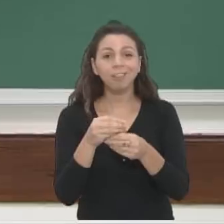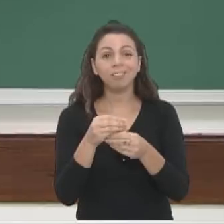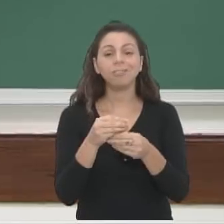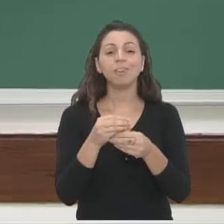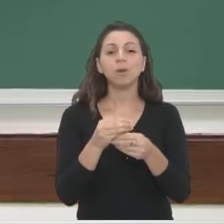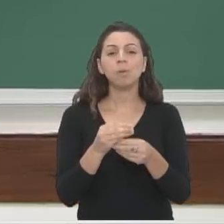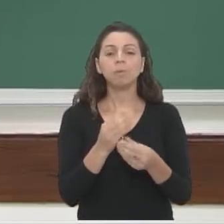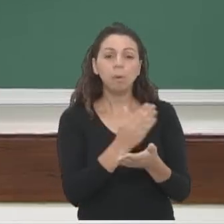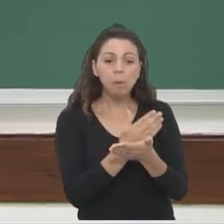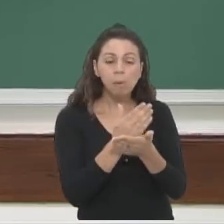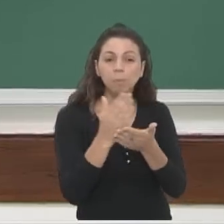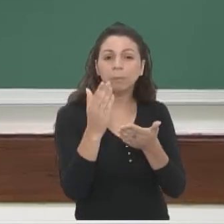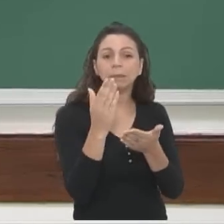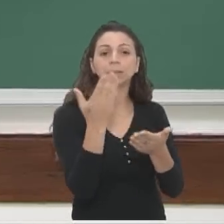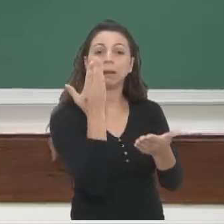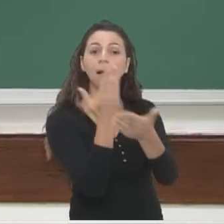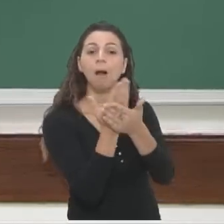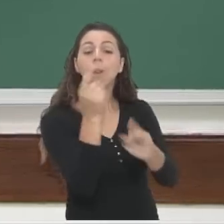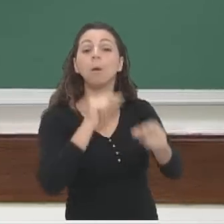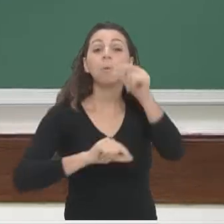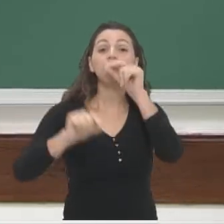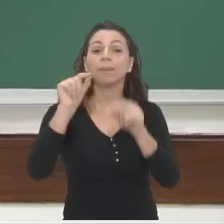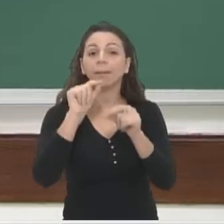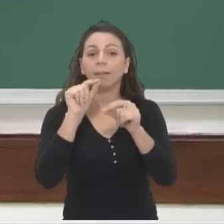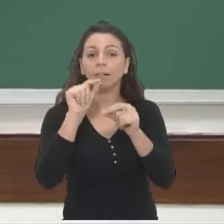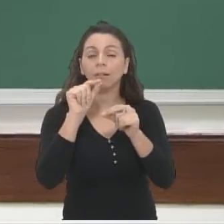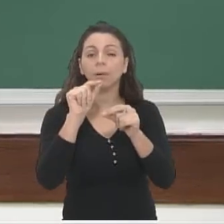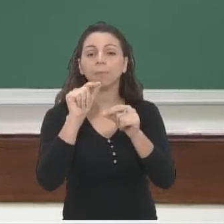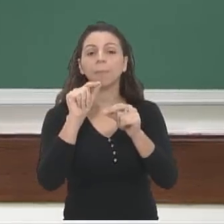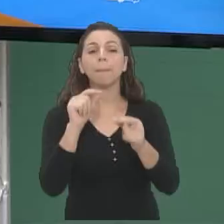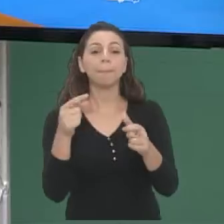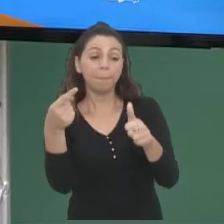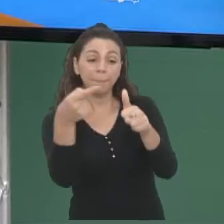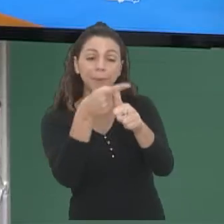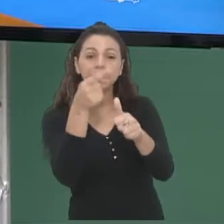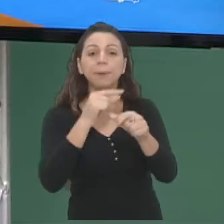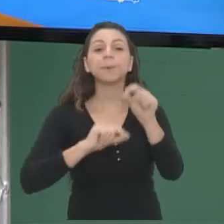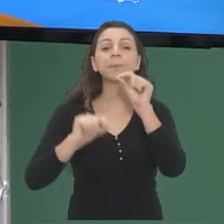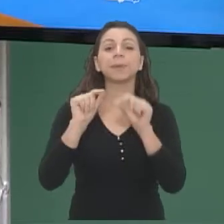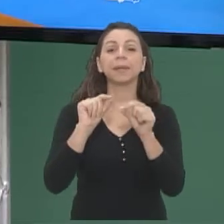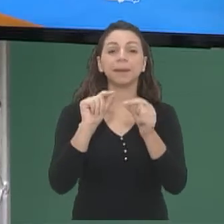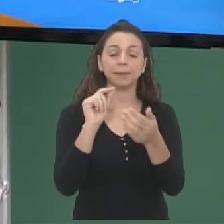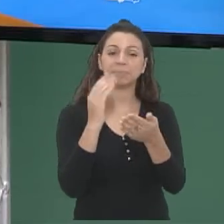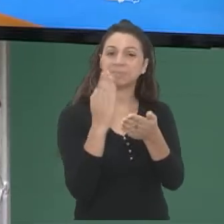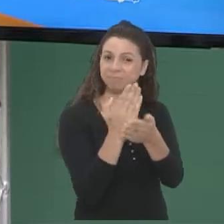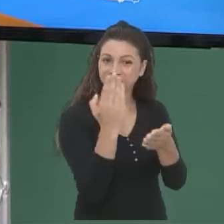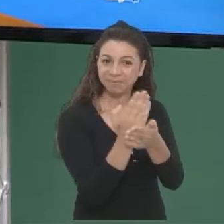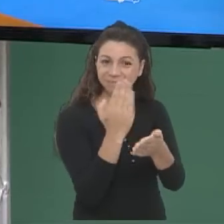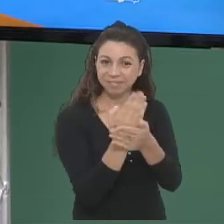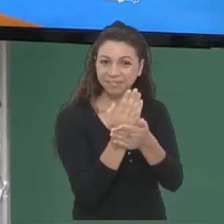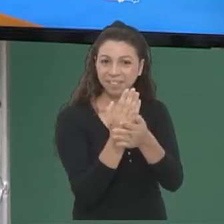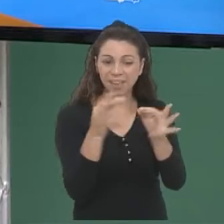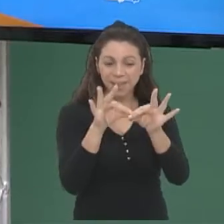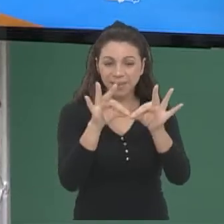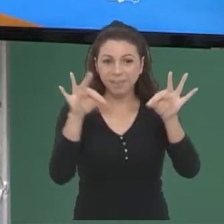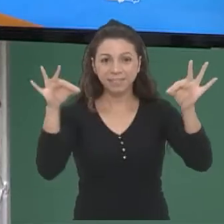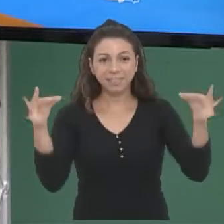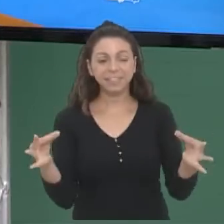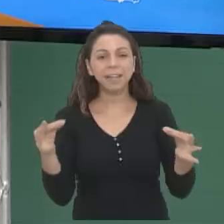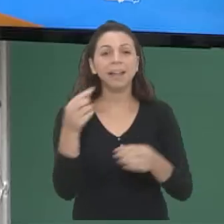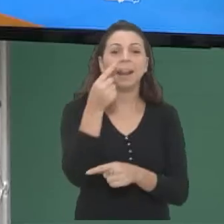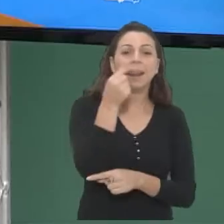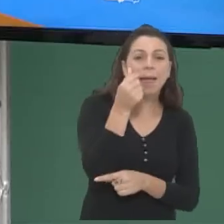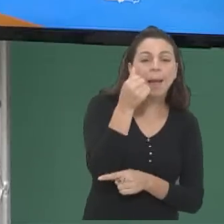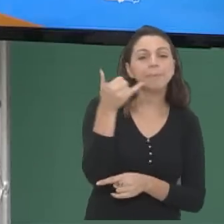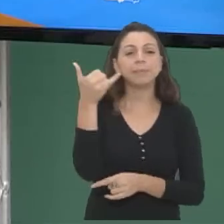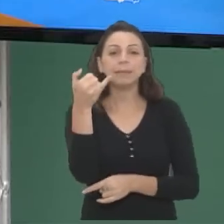começa a aula de ciências do professor Fabiano, o que você tem que ter na mão? Bom, primeiro você tem que ter o quê? O seu caderno e o seu penal, com o seu lápis, com a